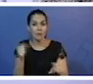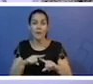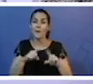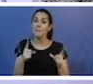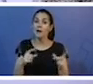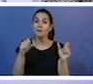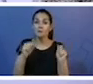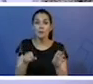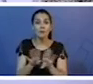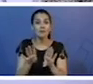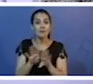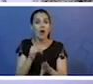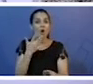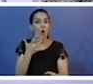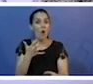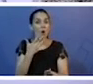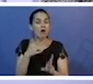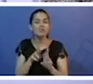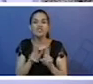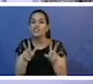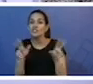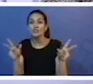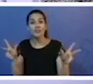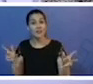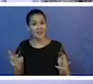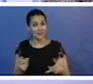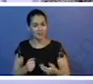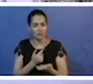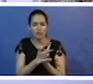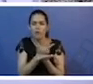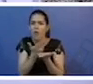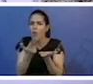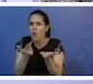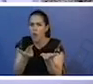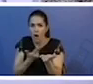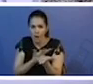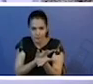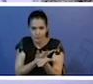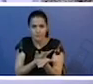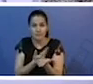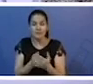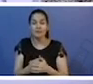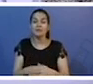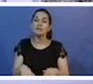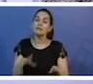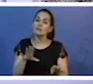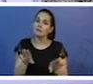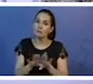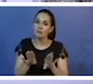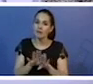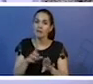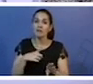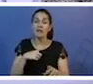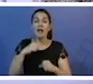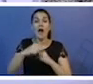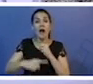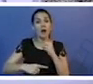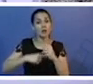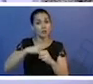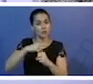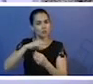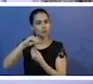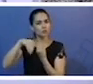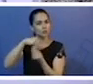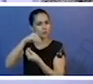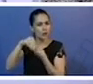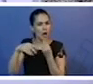ser coloridos e essa coloração ela está geralmente associada à presença de átomos, ou seja, de